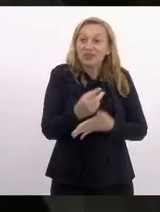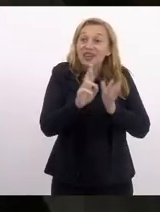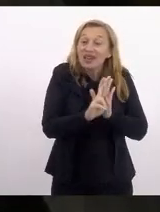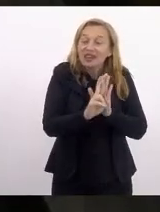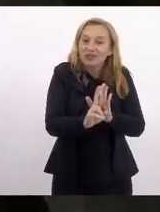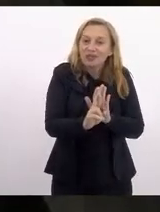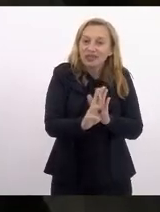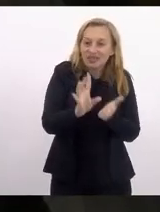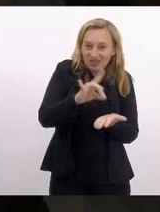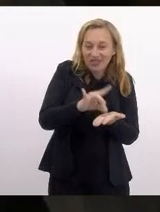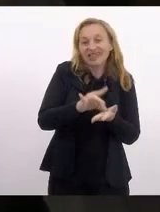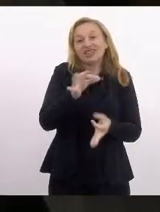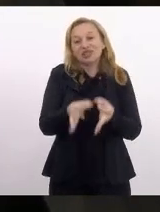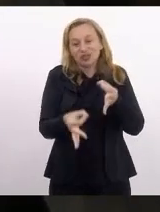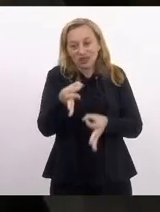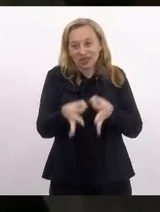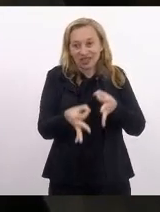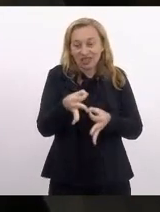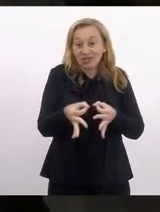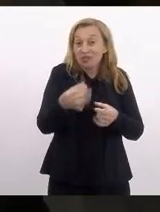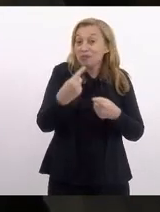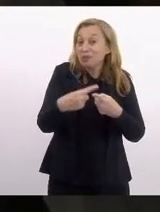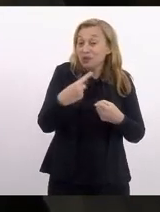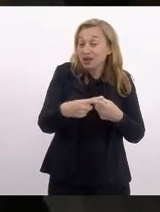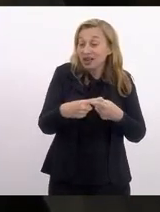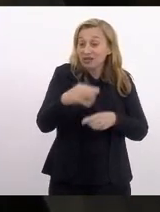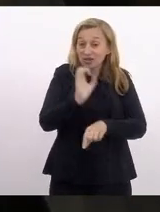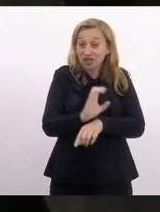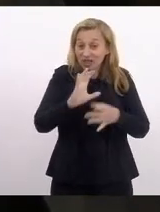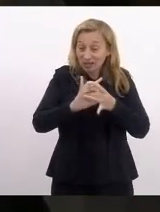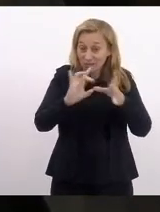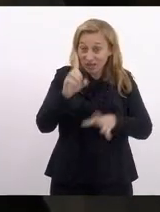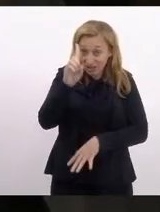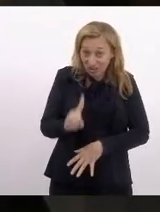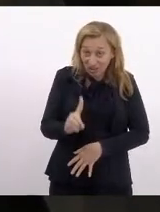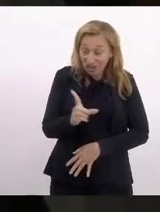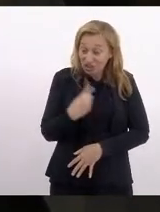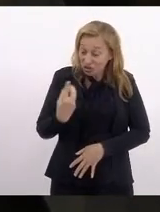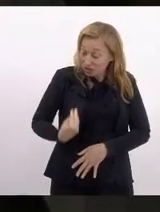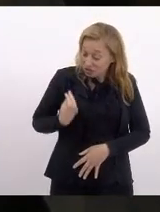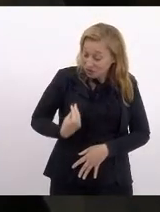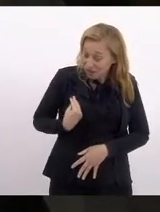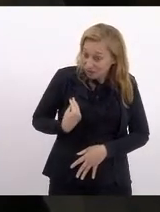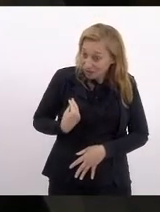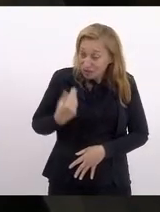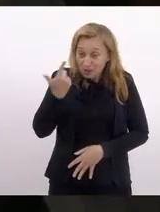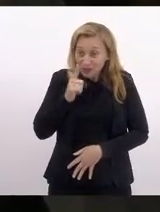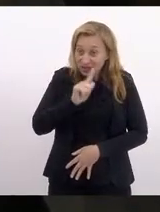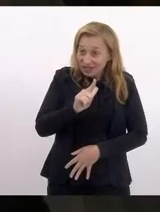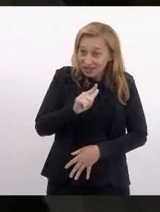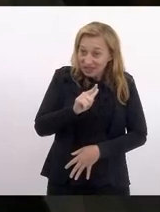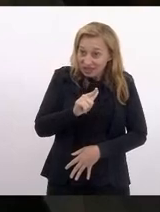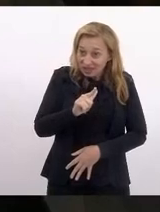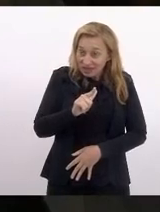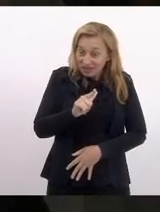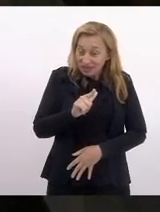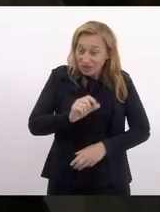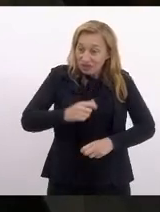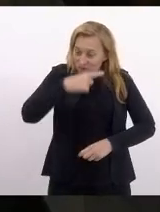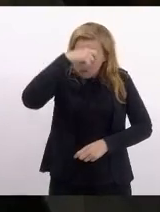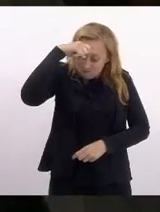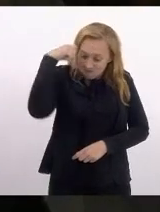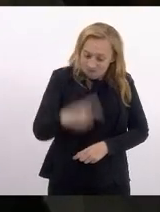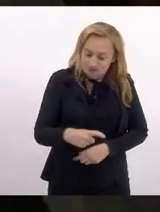representa a verdadeira justiça porque no Estado democrático de direito que nós vivemos que nós conquistamos com sangue e